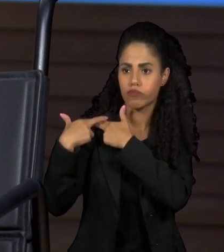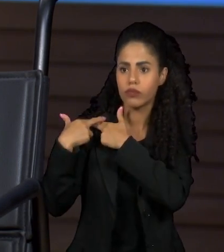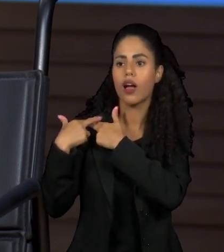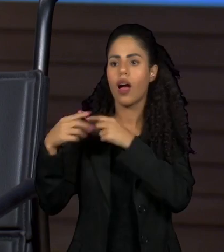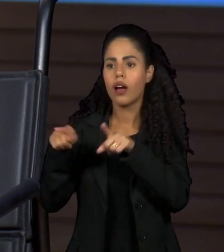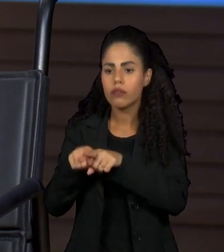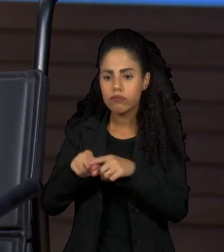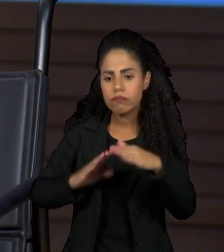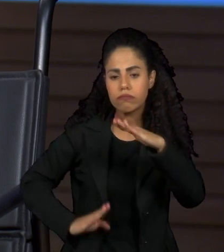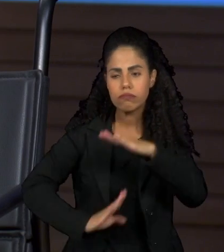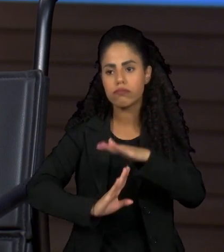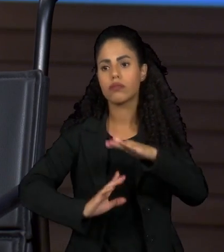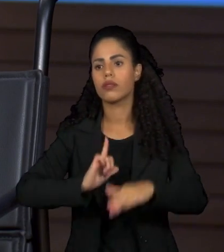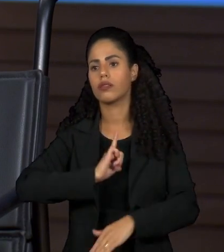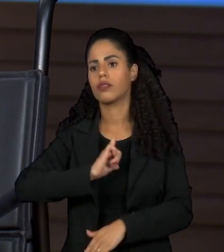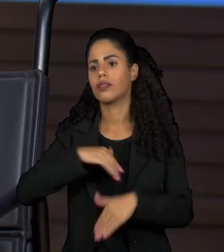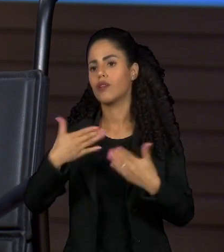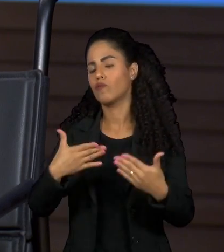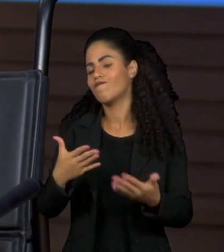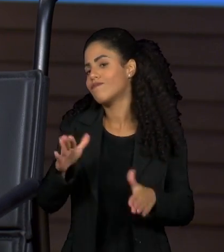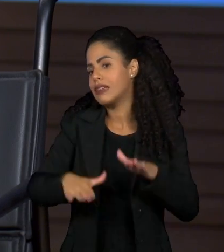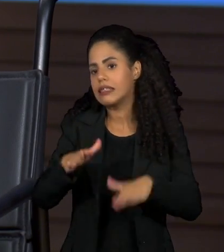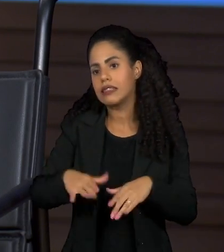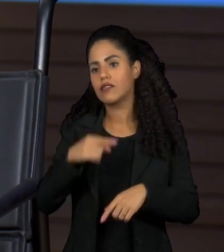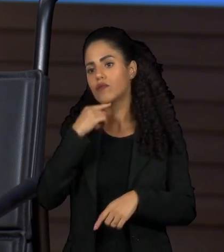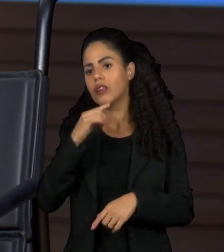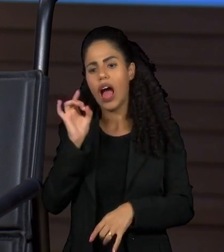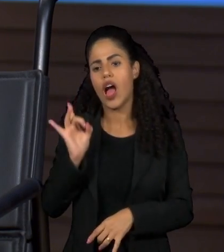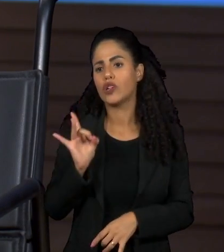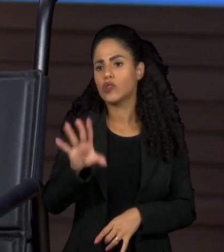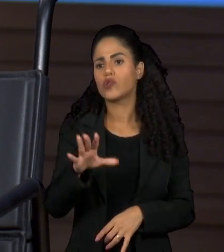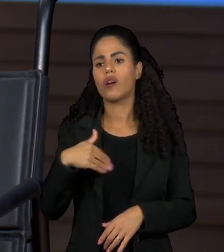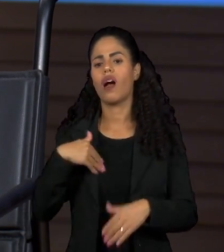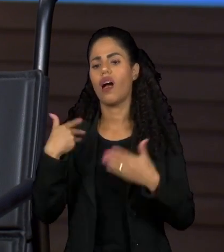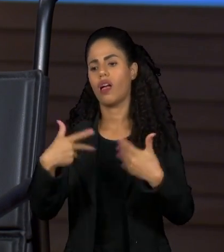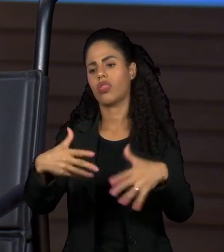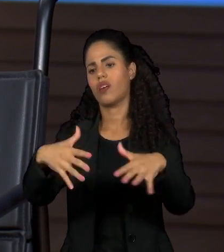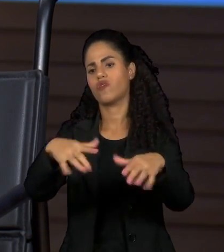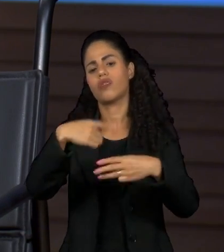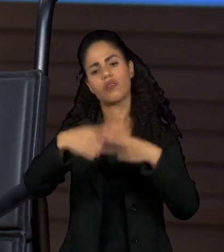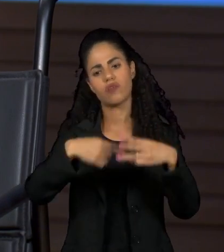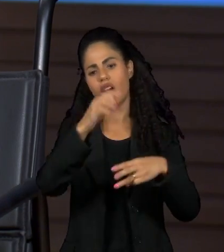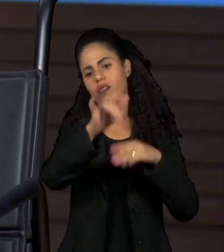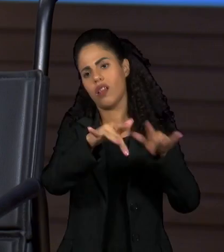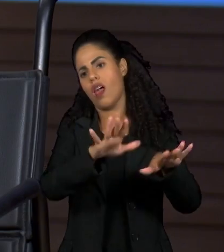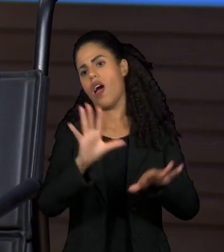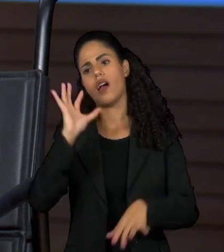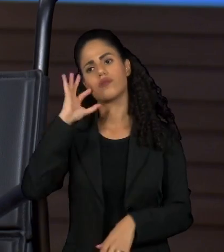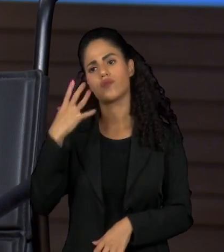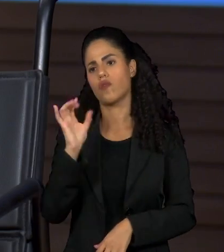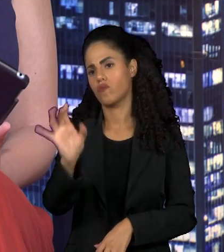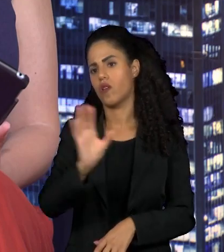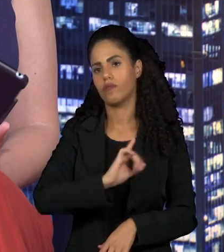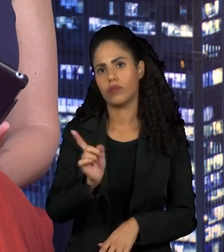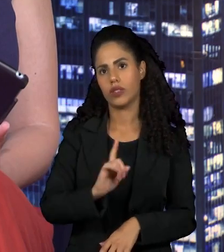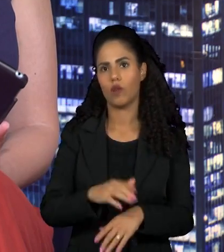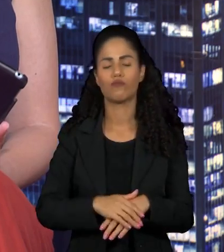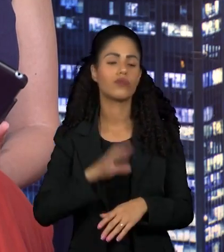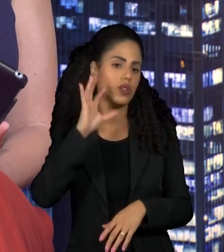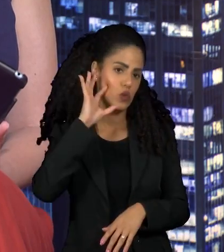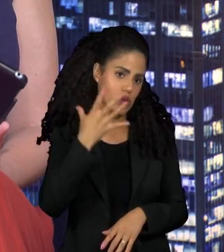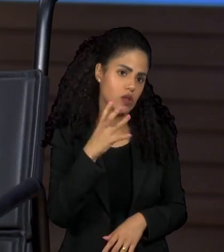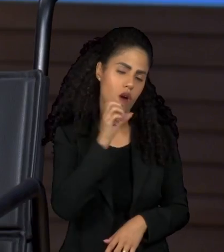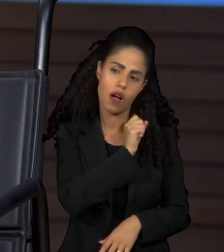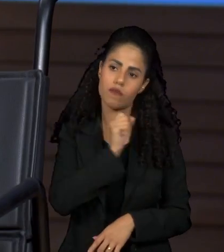muito limitada, então não dá para a gente deixar simplesmente, vamos mandar para a reciclagem que está resolvido. Está muito longe de ser a solução. Está muito longe de